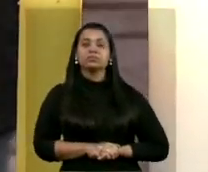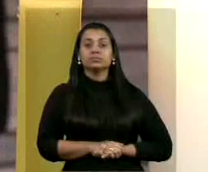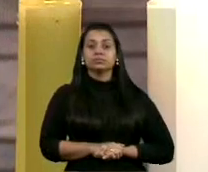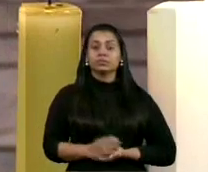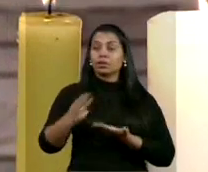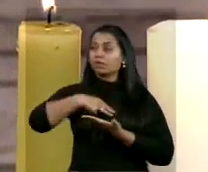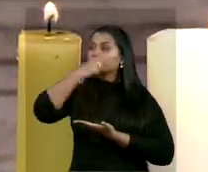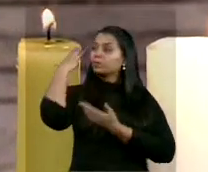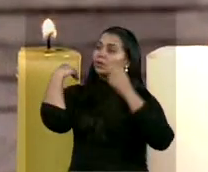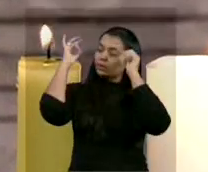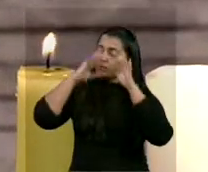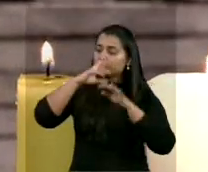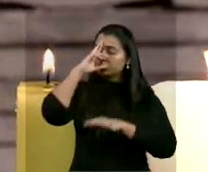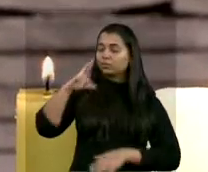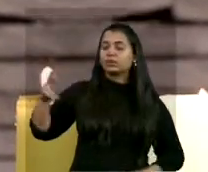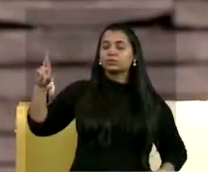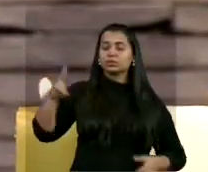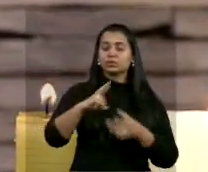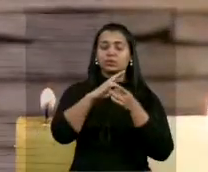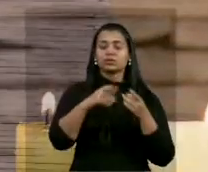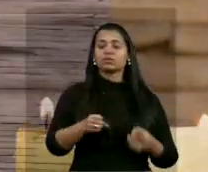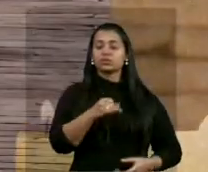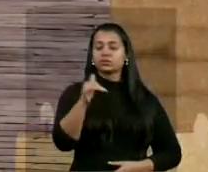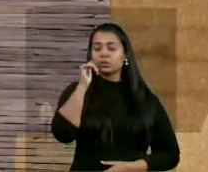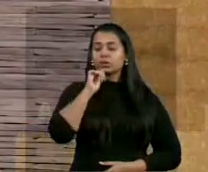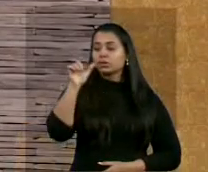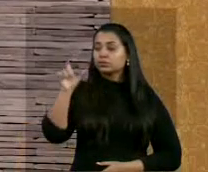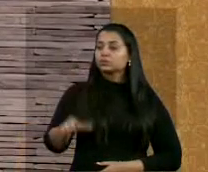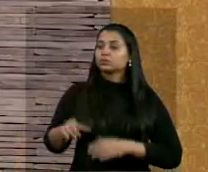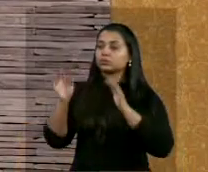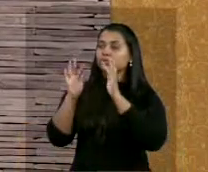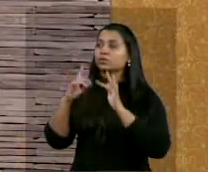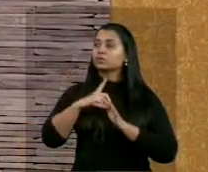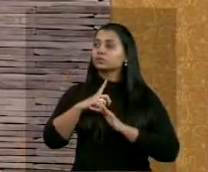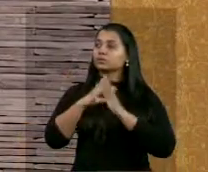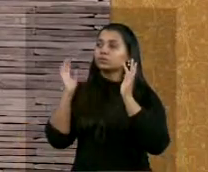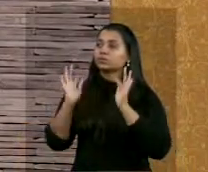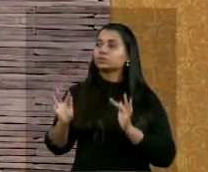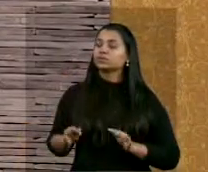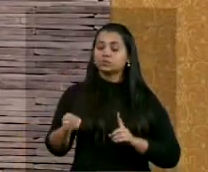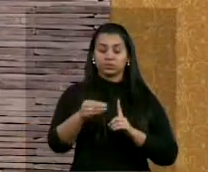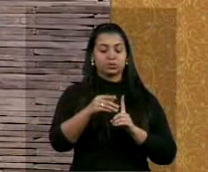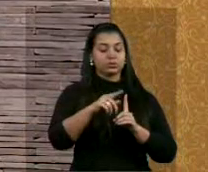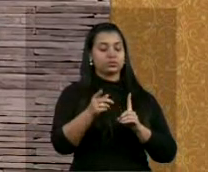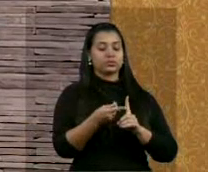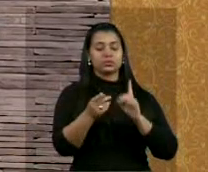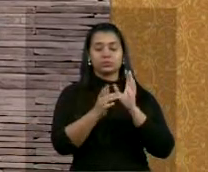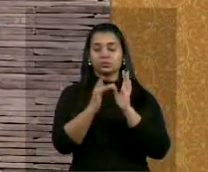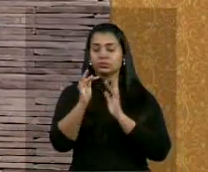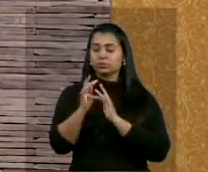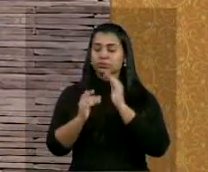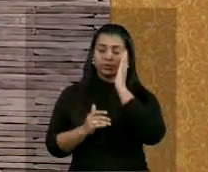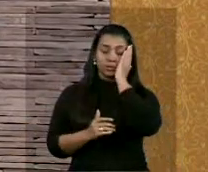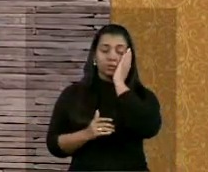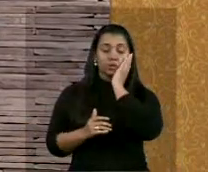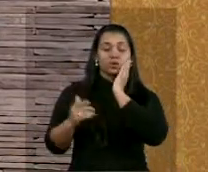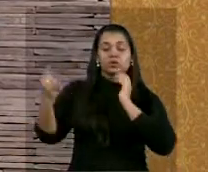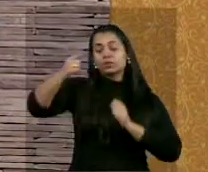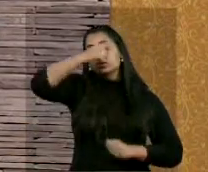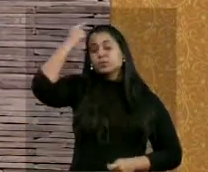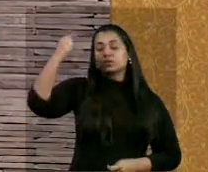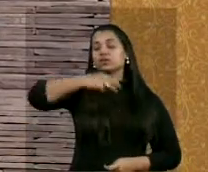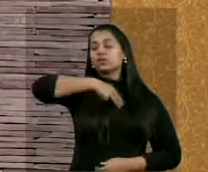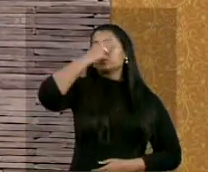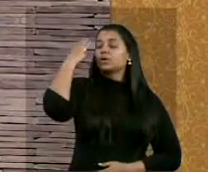Amém. Ave Maria, cheia de graça, o Senhor é convosco. Bendita sois vós entre as mulheres, e bendito é o fruto do vosso ventre,